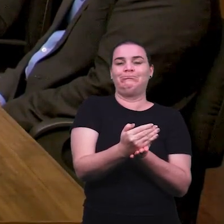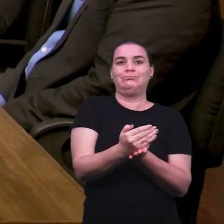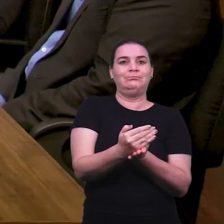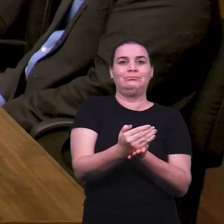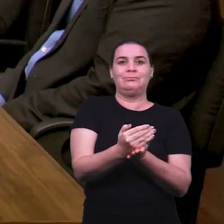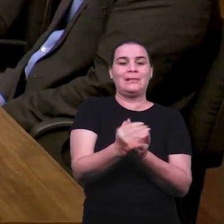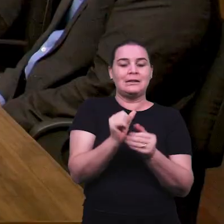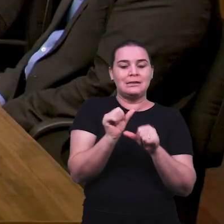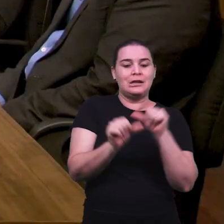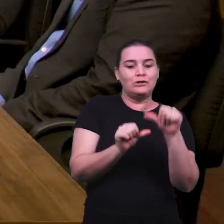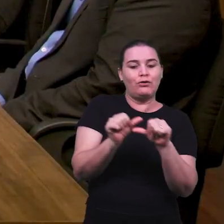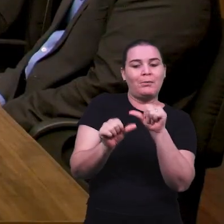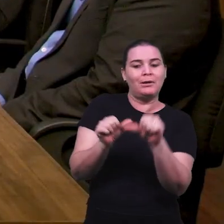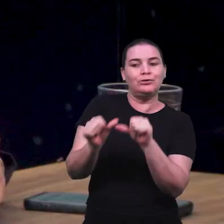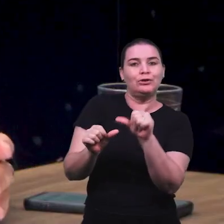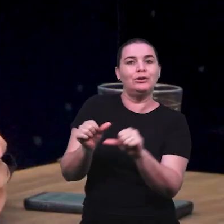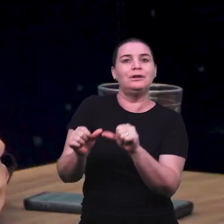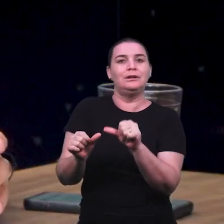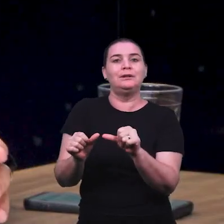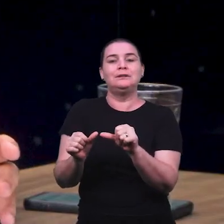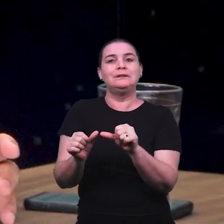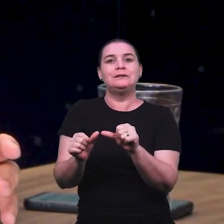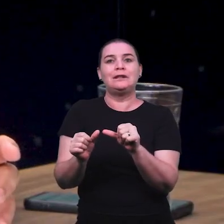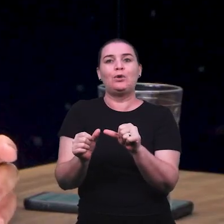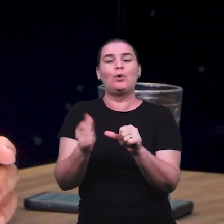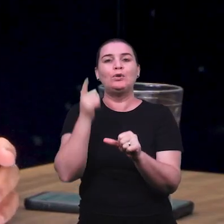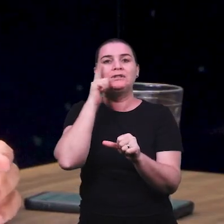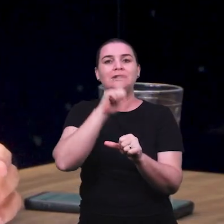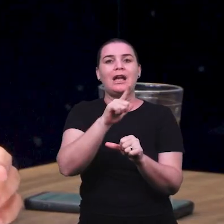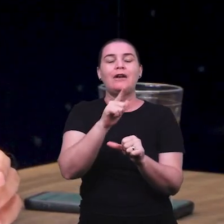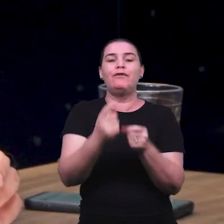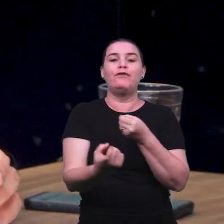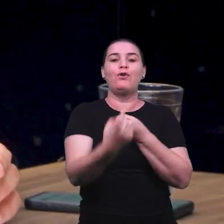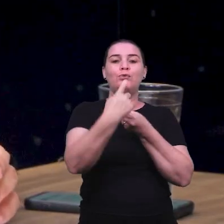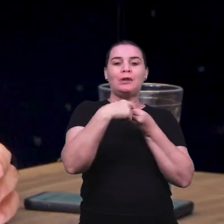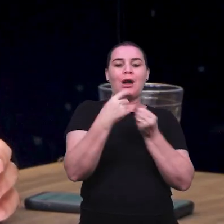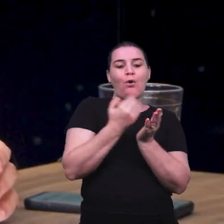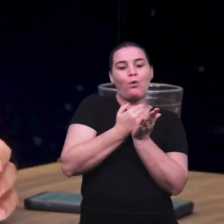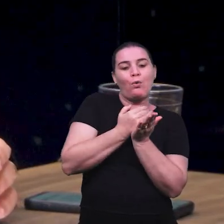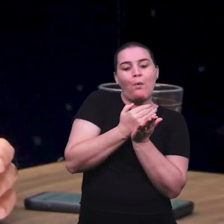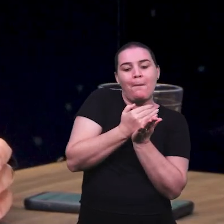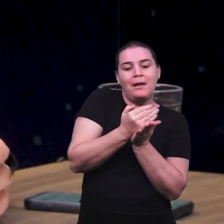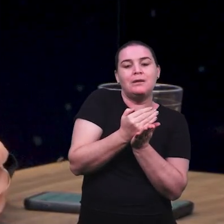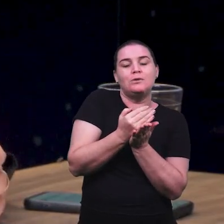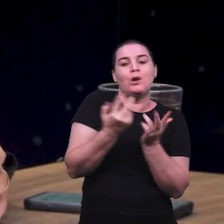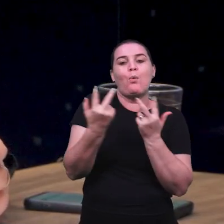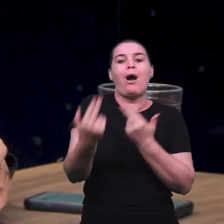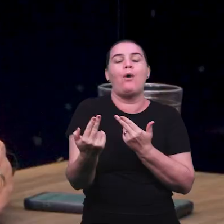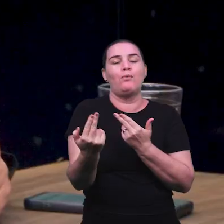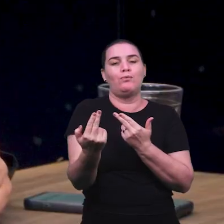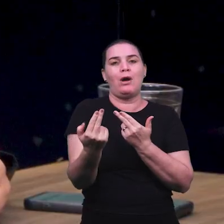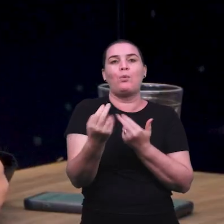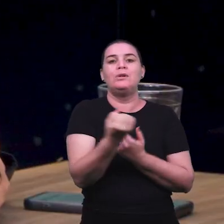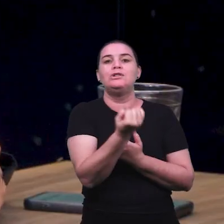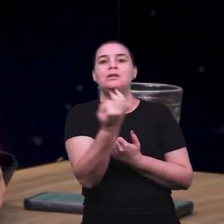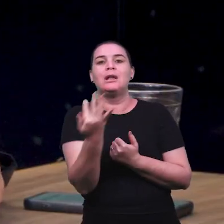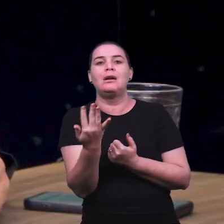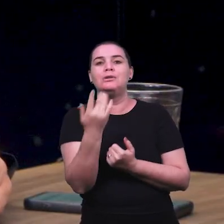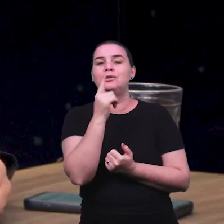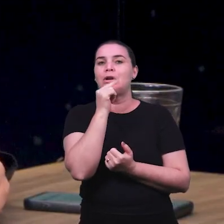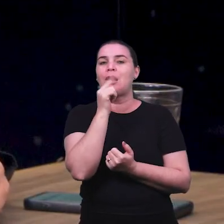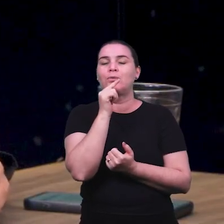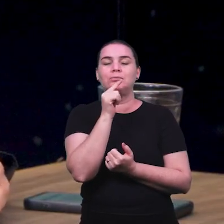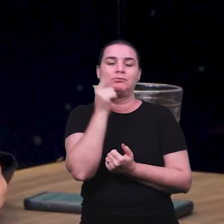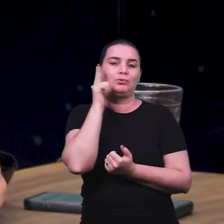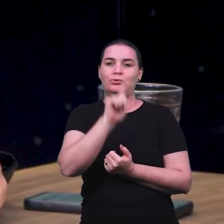entrópico. Muitas das vezes é irreversível, e para você reverter em alguma parte, a energia também é muito